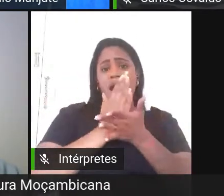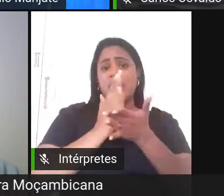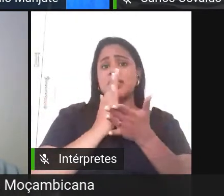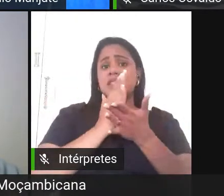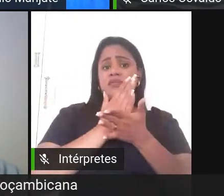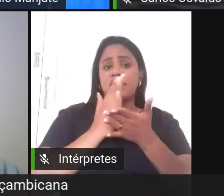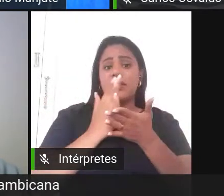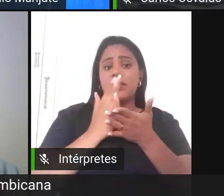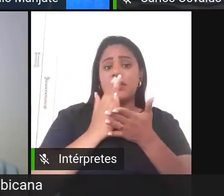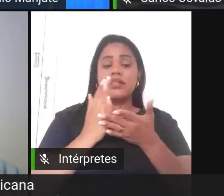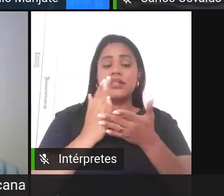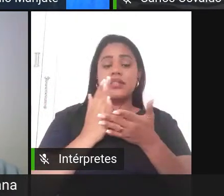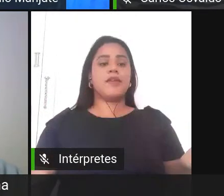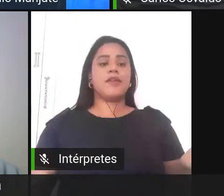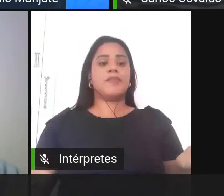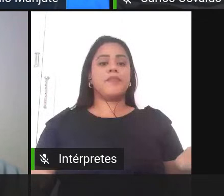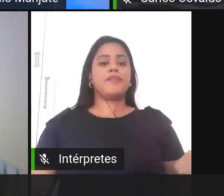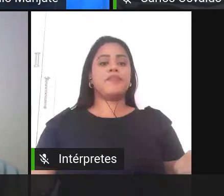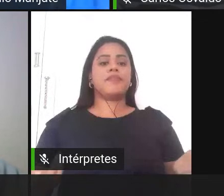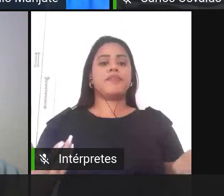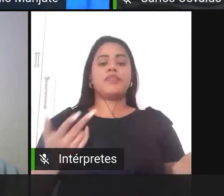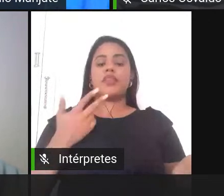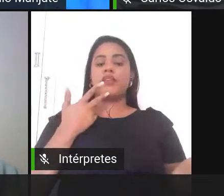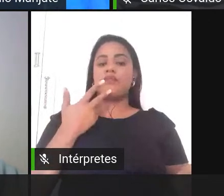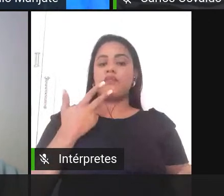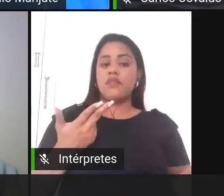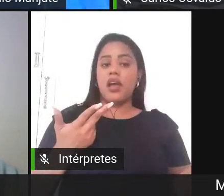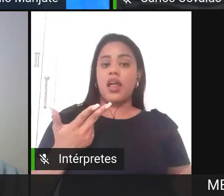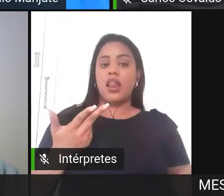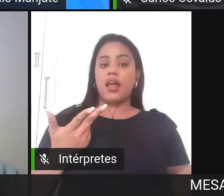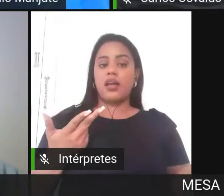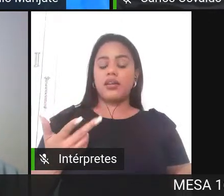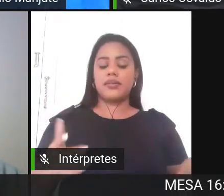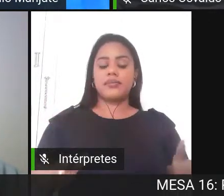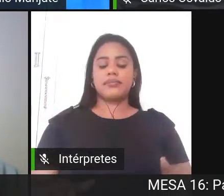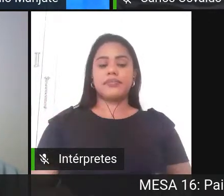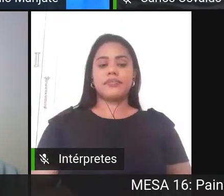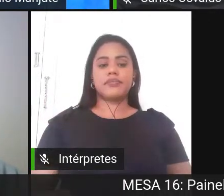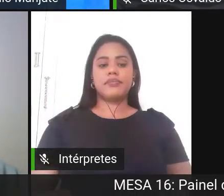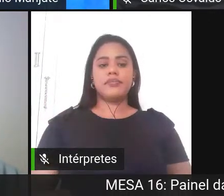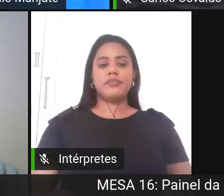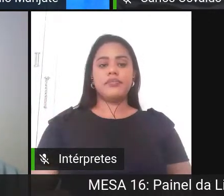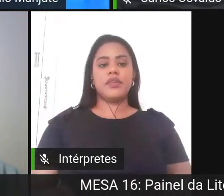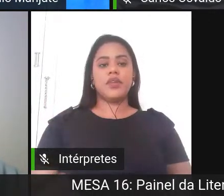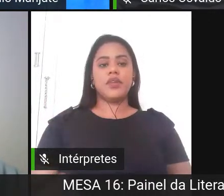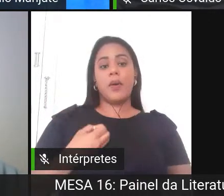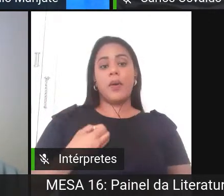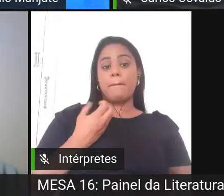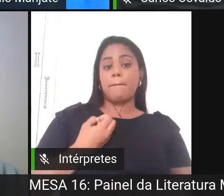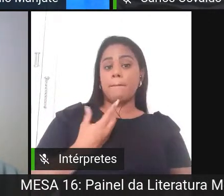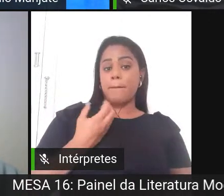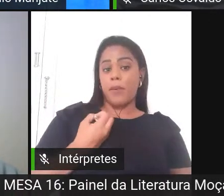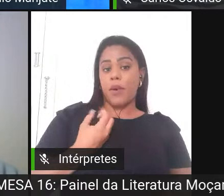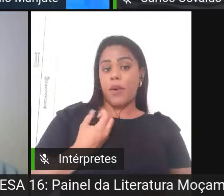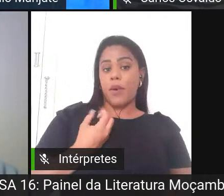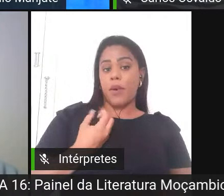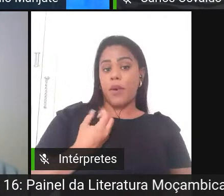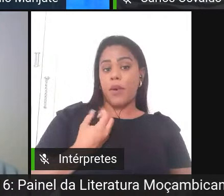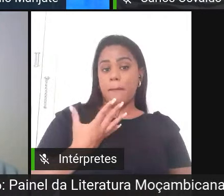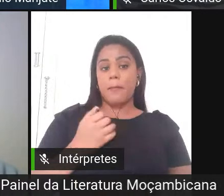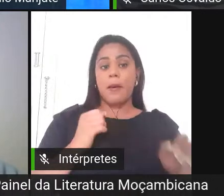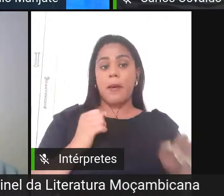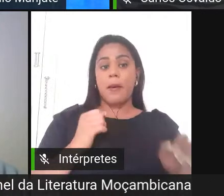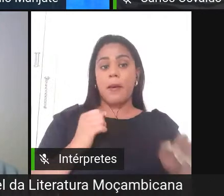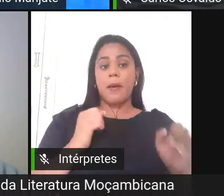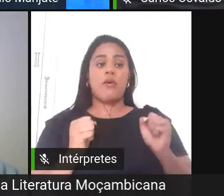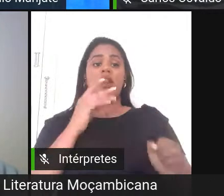efetivamente não estarei a tratar de amor em alguns poemas. Poderei falar do amor, mas visto com